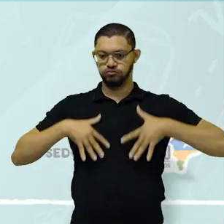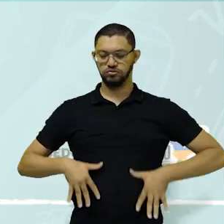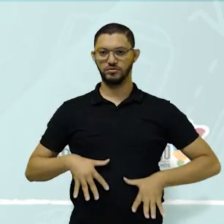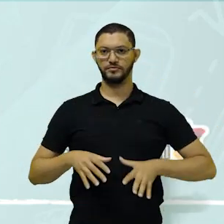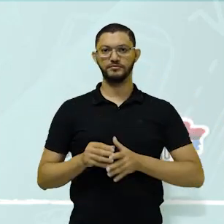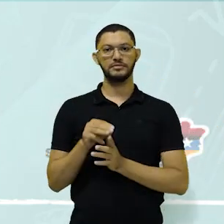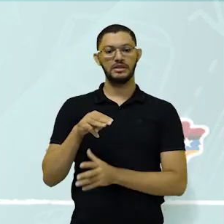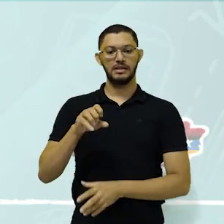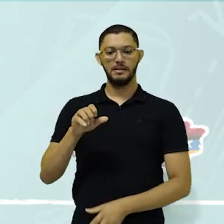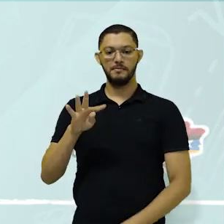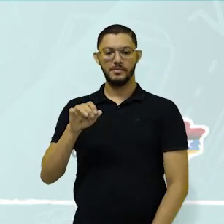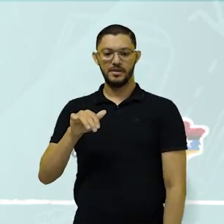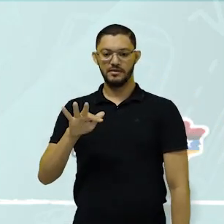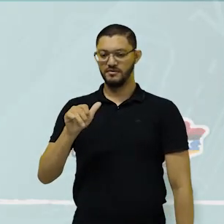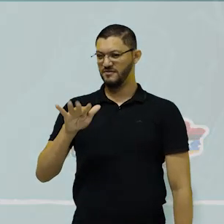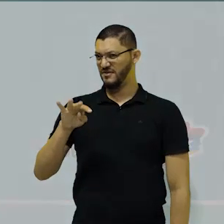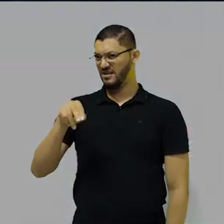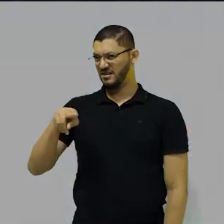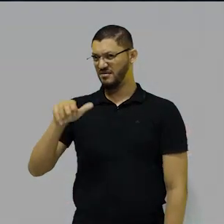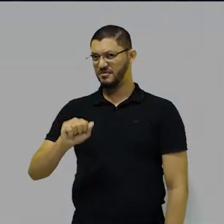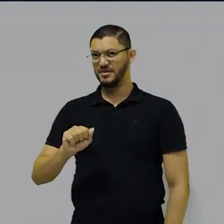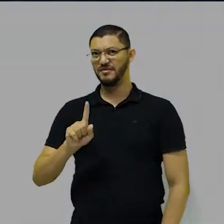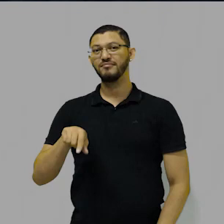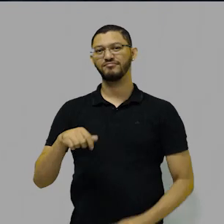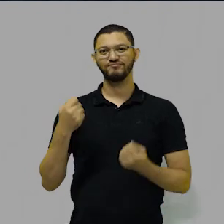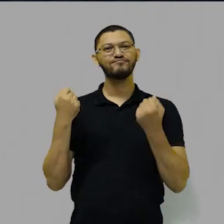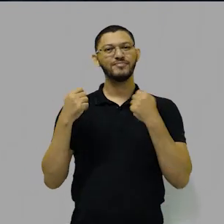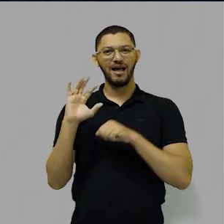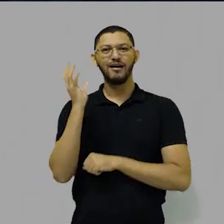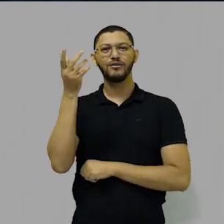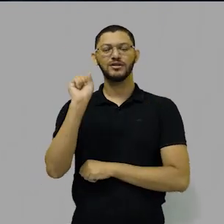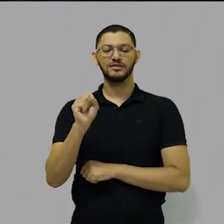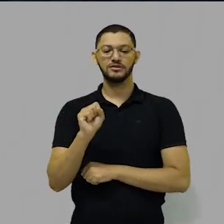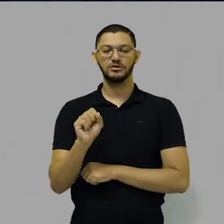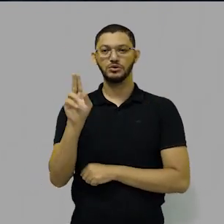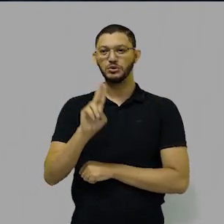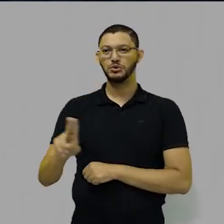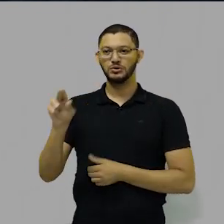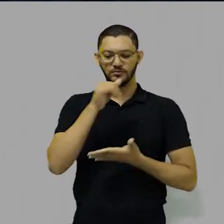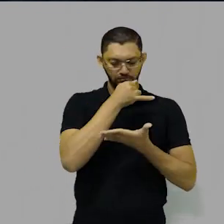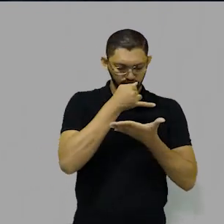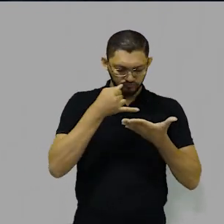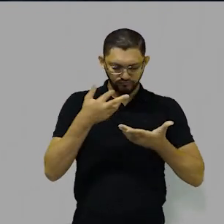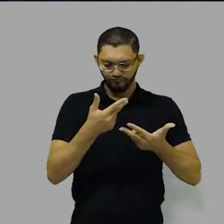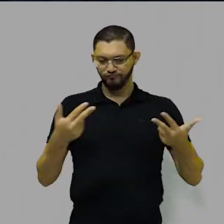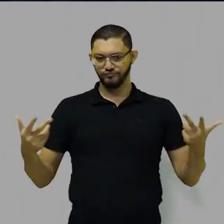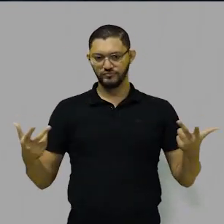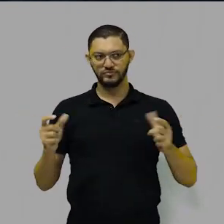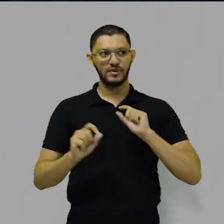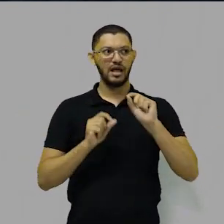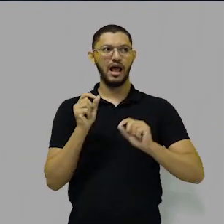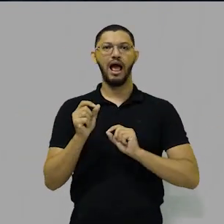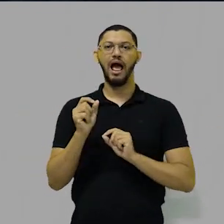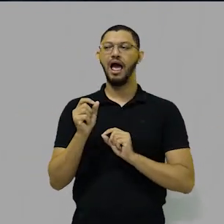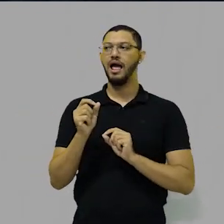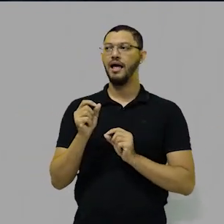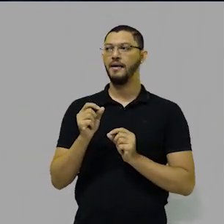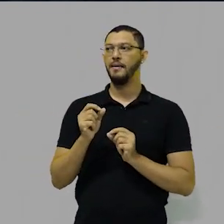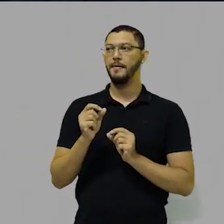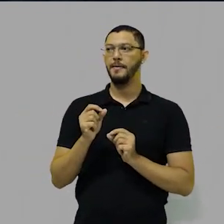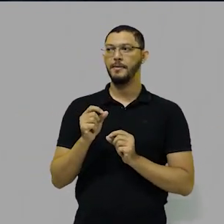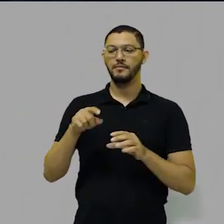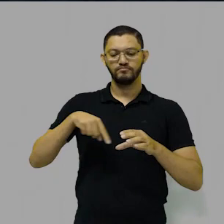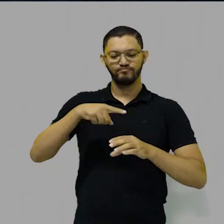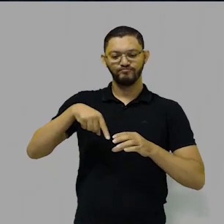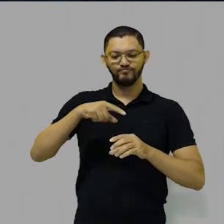com a metanfetamina não é diferente. O uso, né, de drogas, o que acontece? Essas